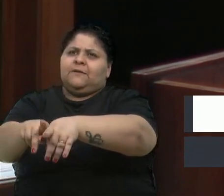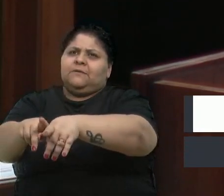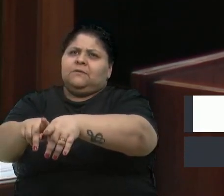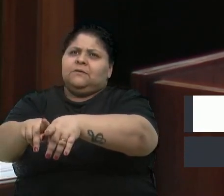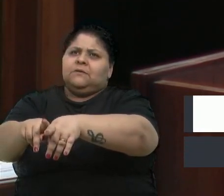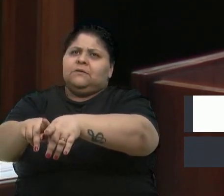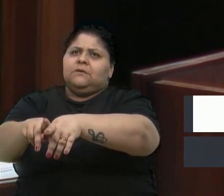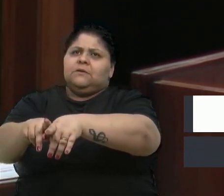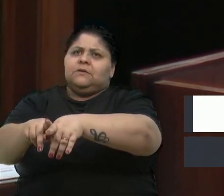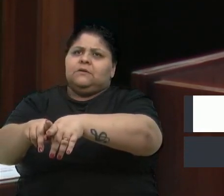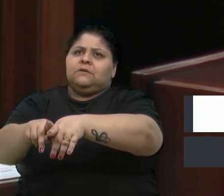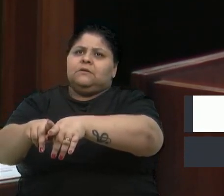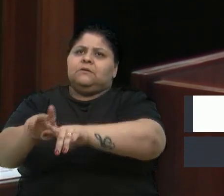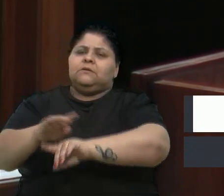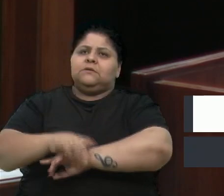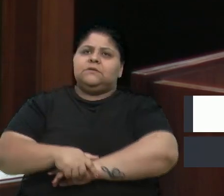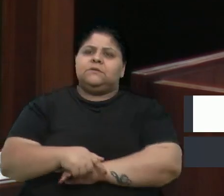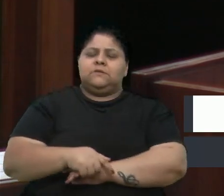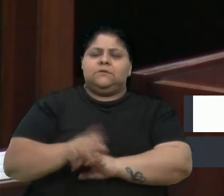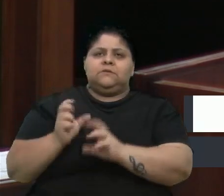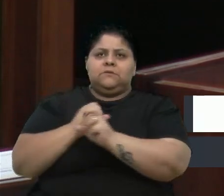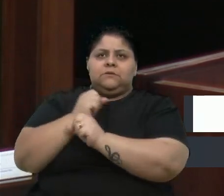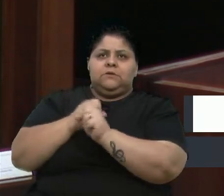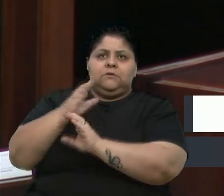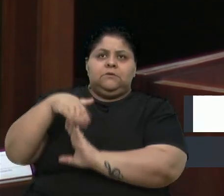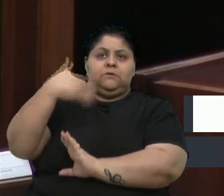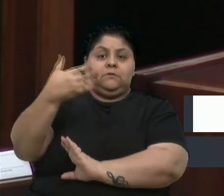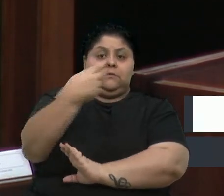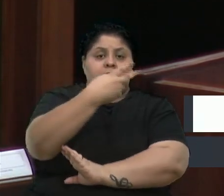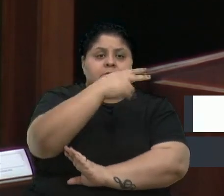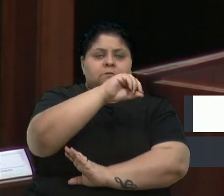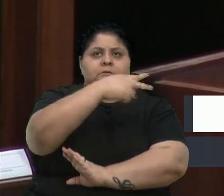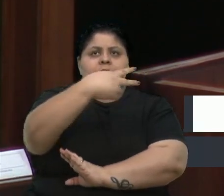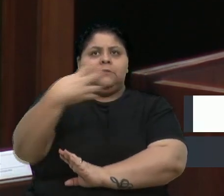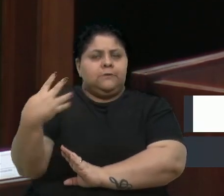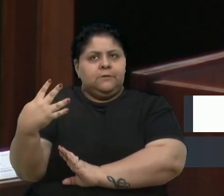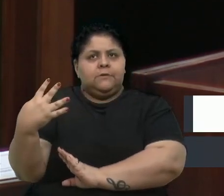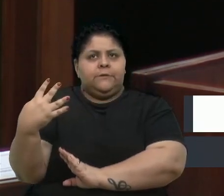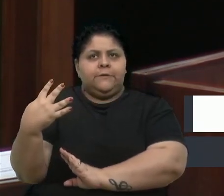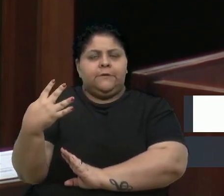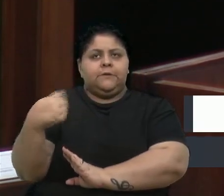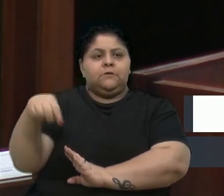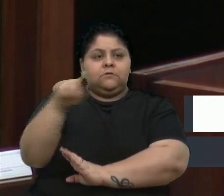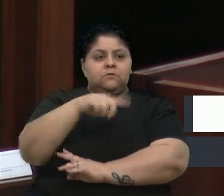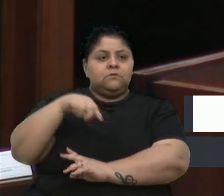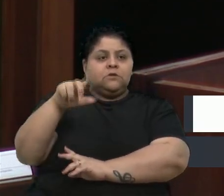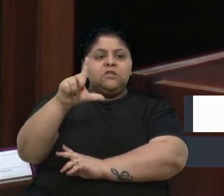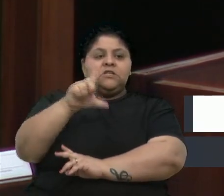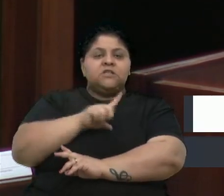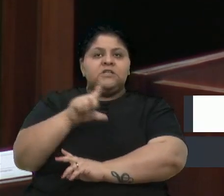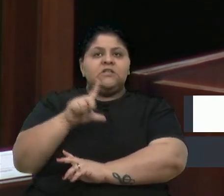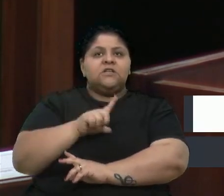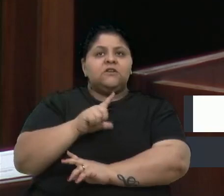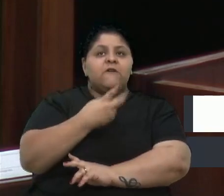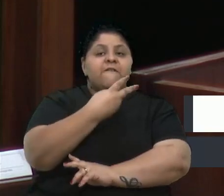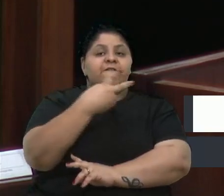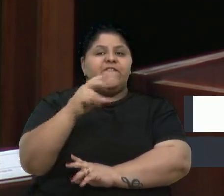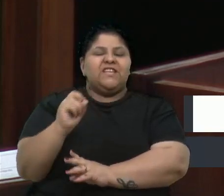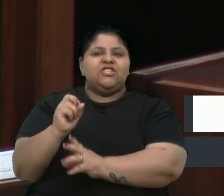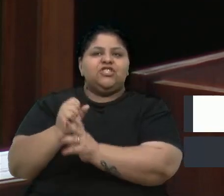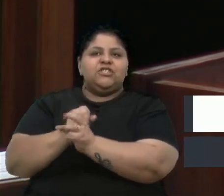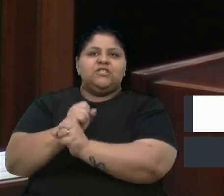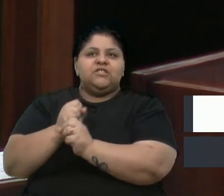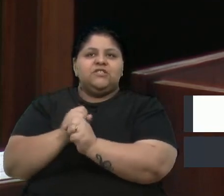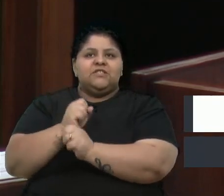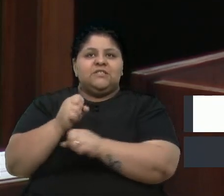E no ano que vem, em 2024, nós teríamos 20 anos